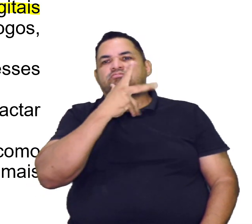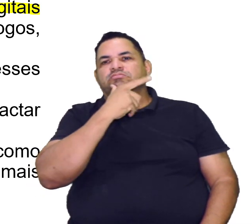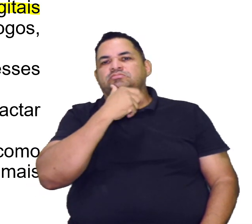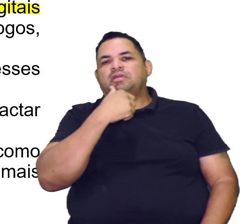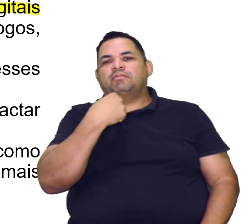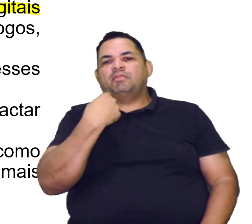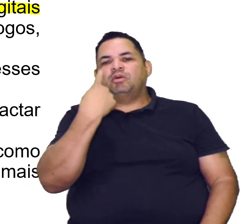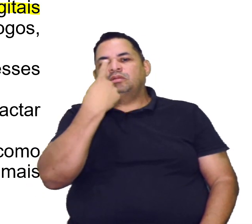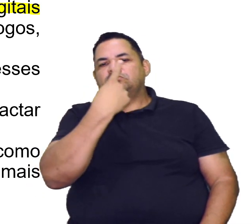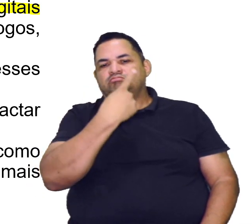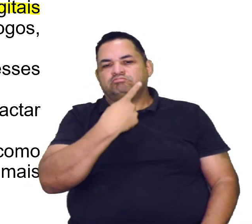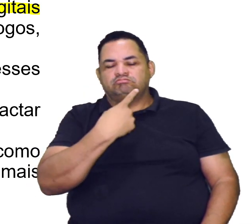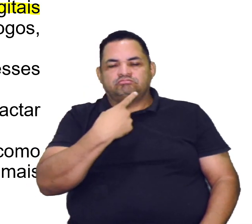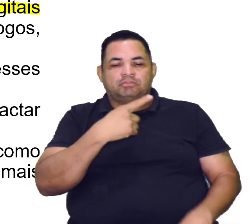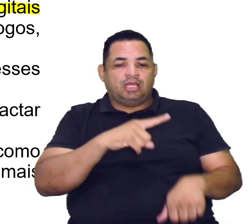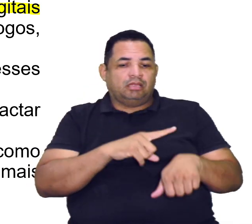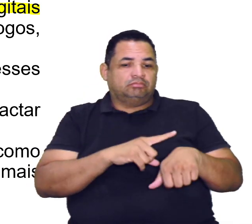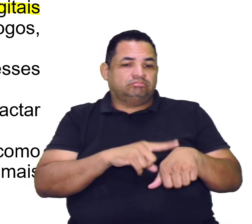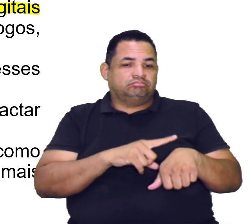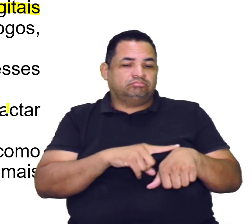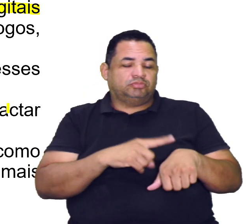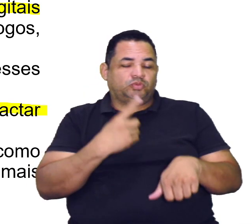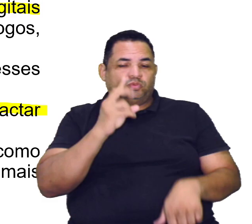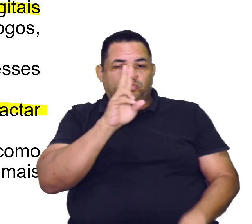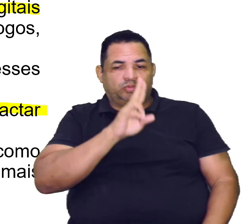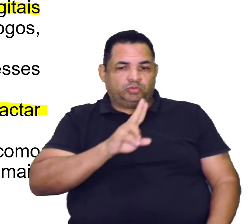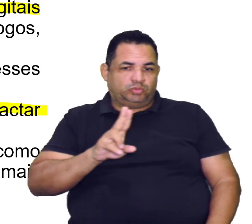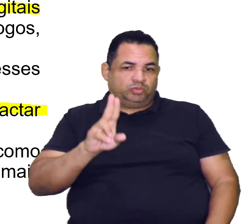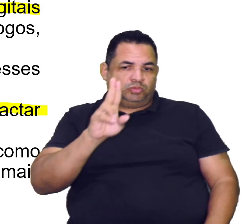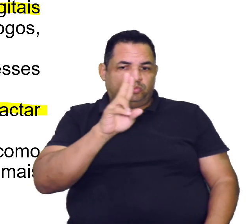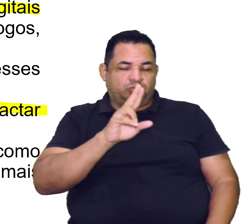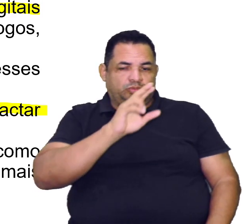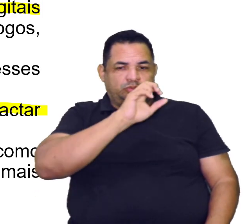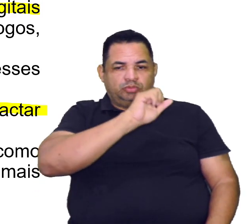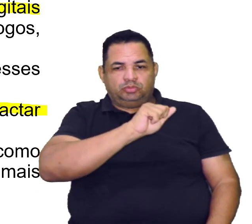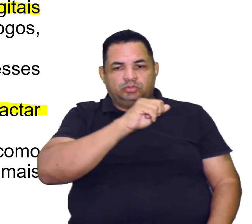estão gastando aí na utilização